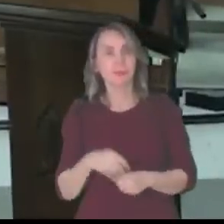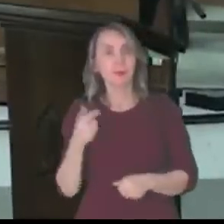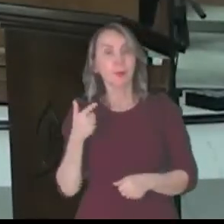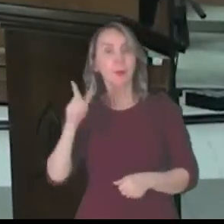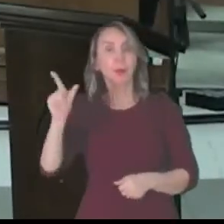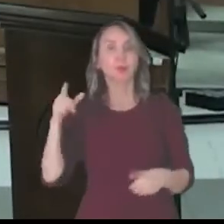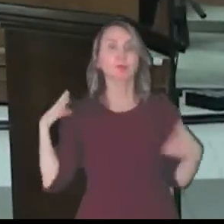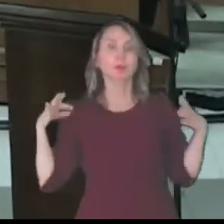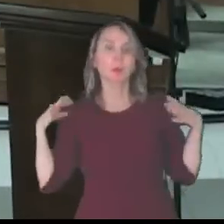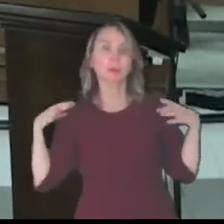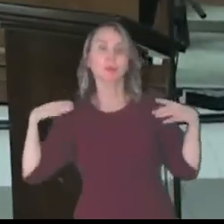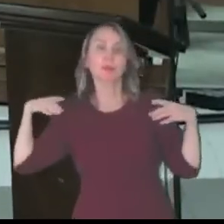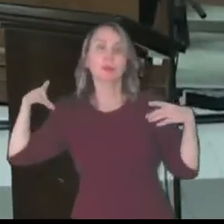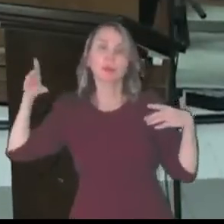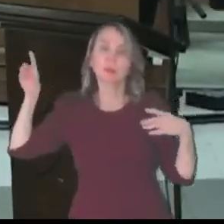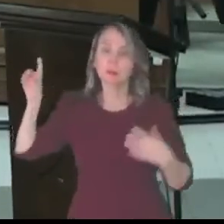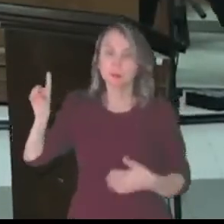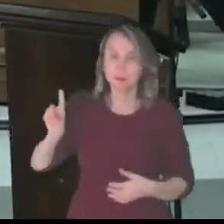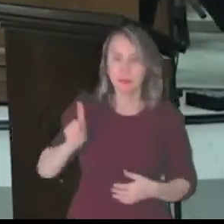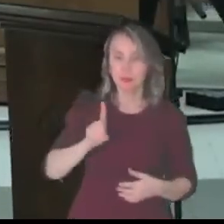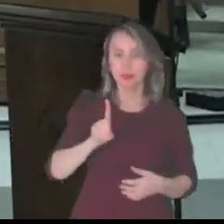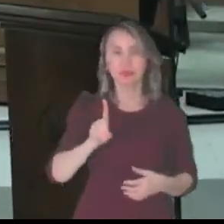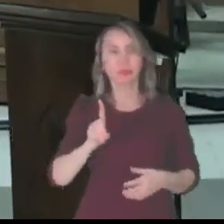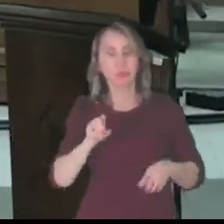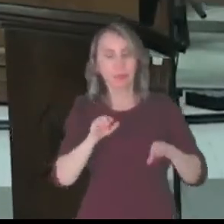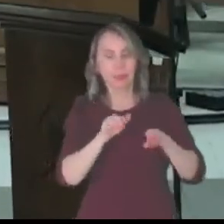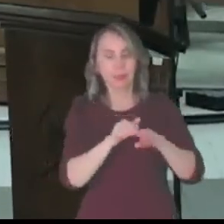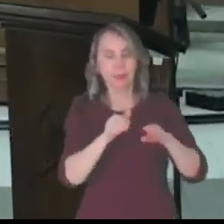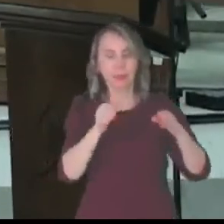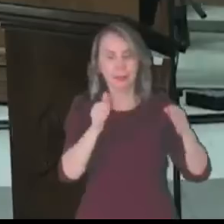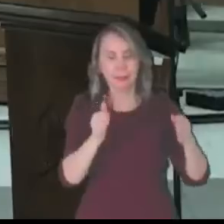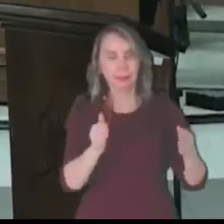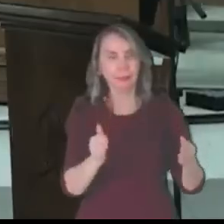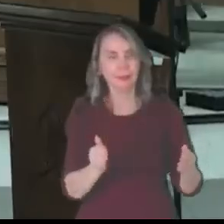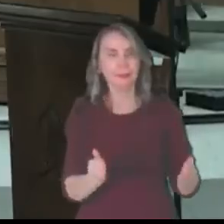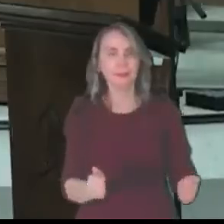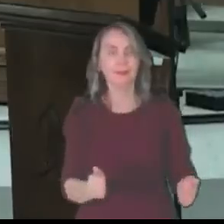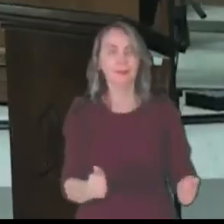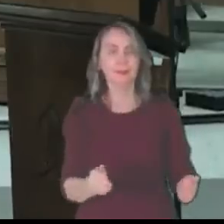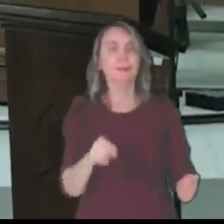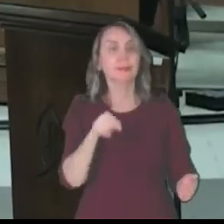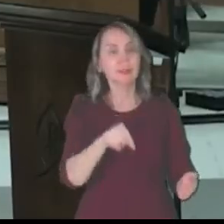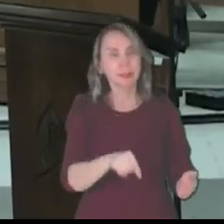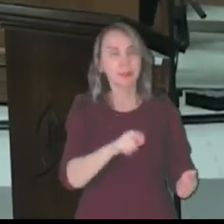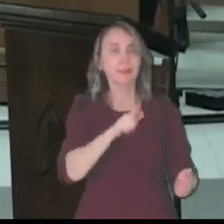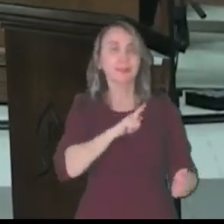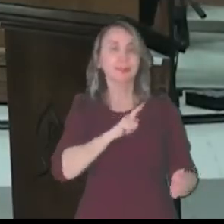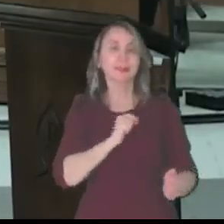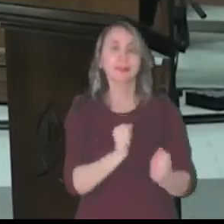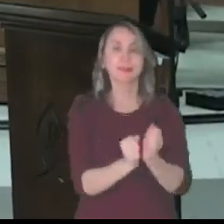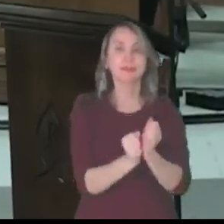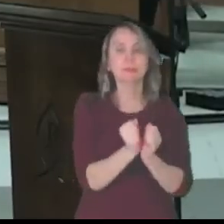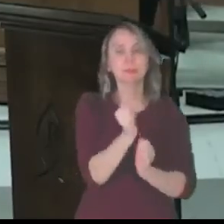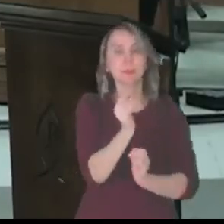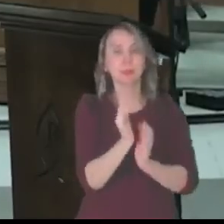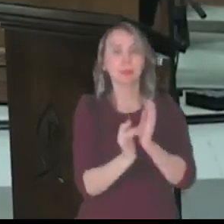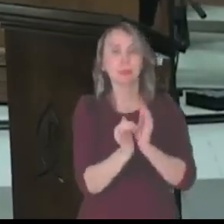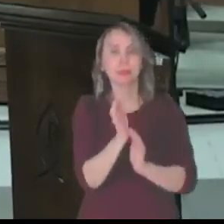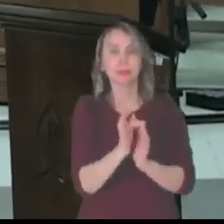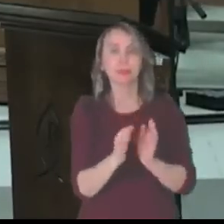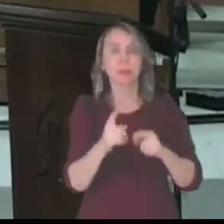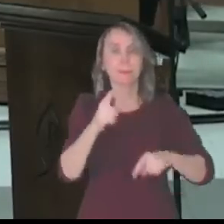e pois se junto ao altar tendo um incensário de ouro